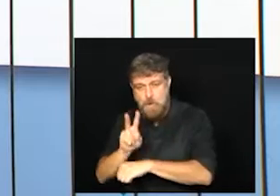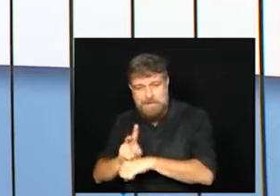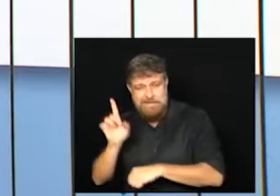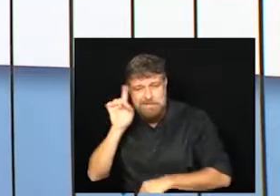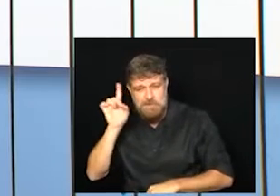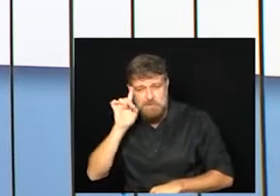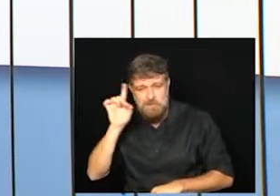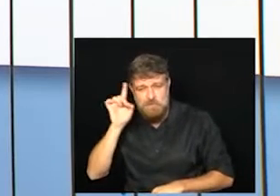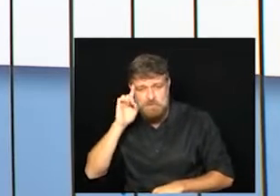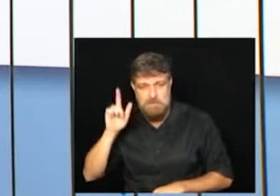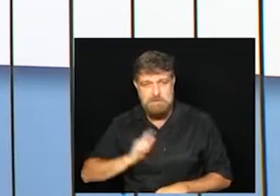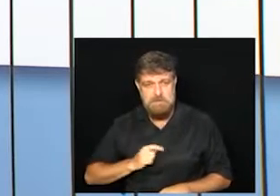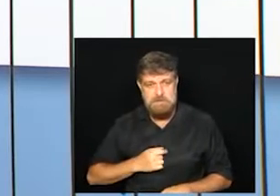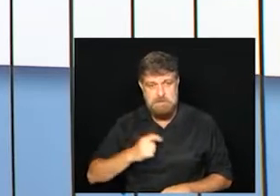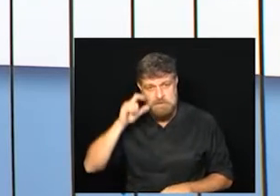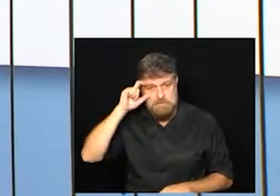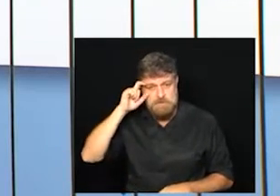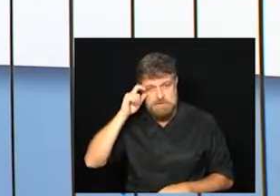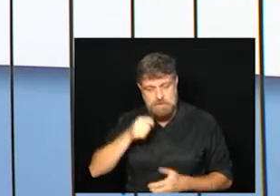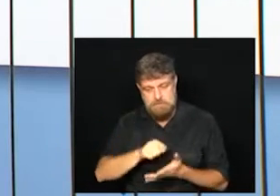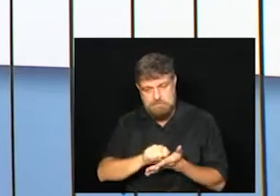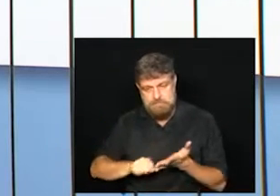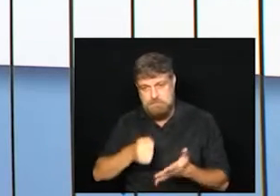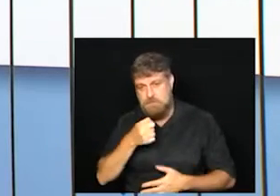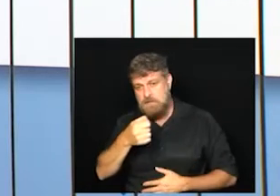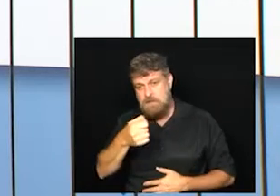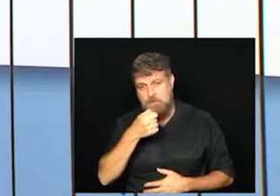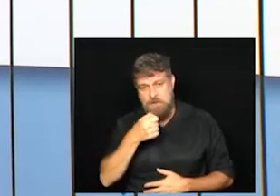A reportagem é de Michel Amorim.